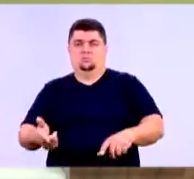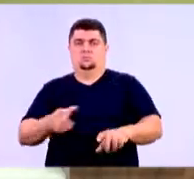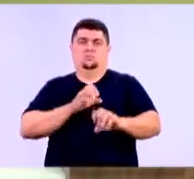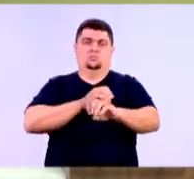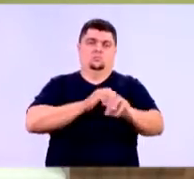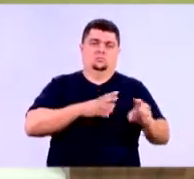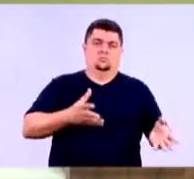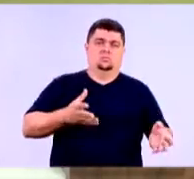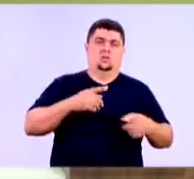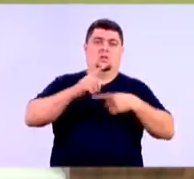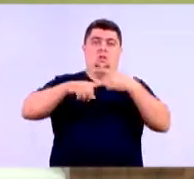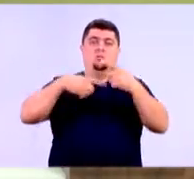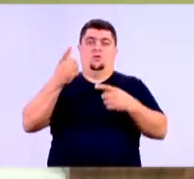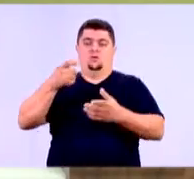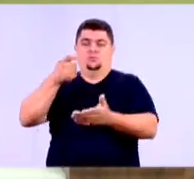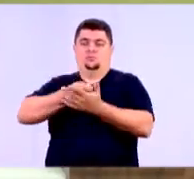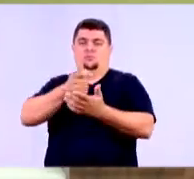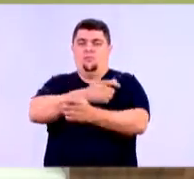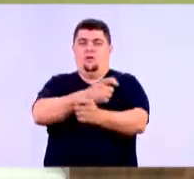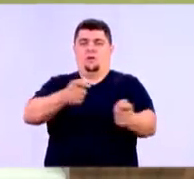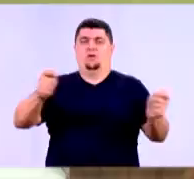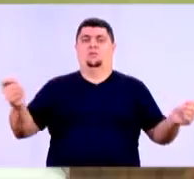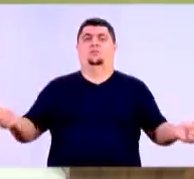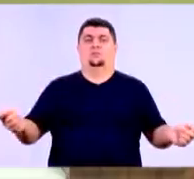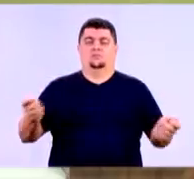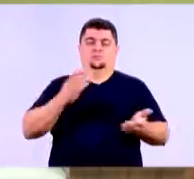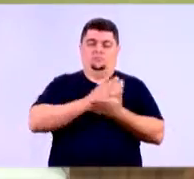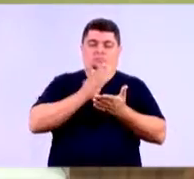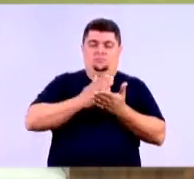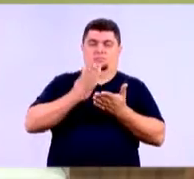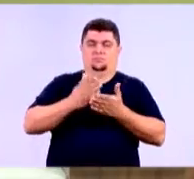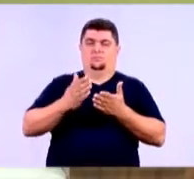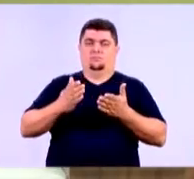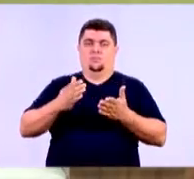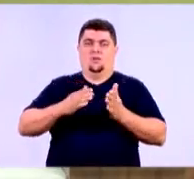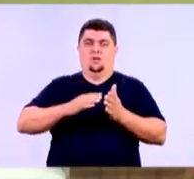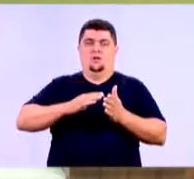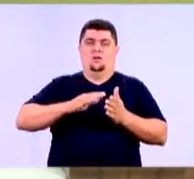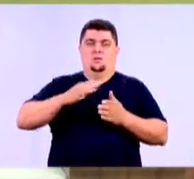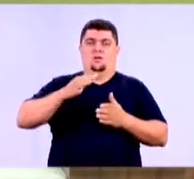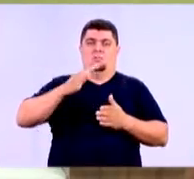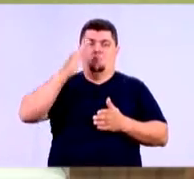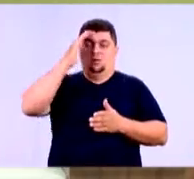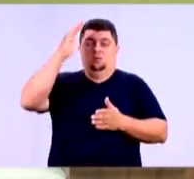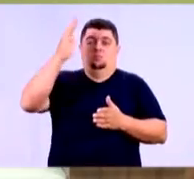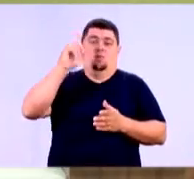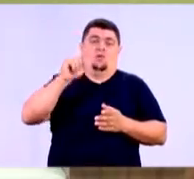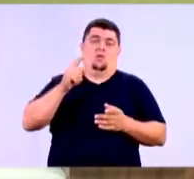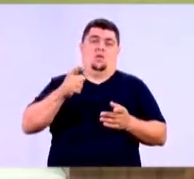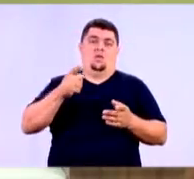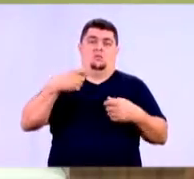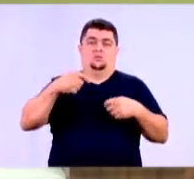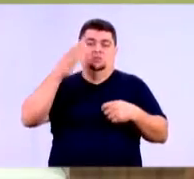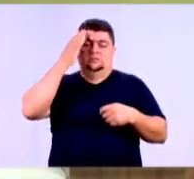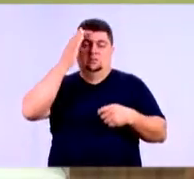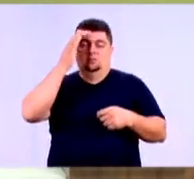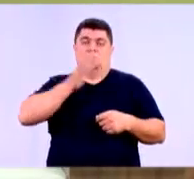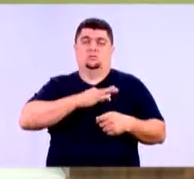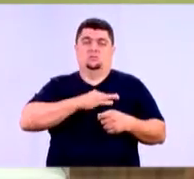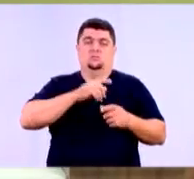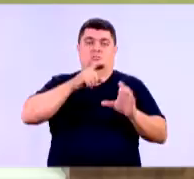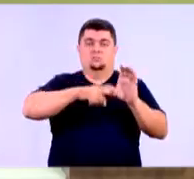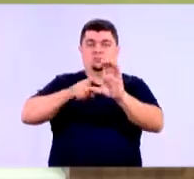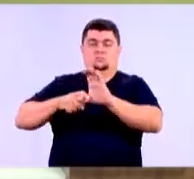e depois ele vai se preocupar com as despesas de financiamento. Então, essa capacidade de pagamento, através do grau de endividamento dessa pessoa, é